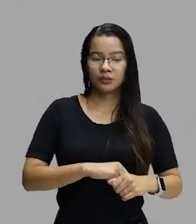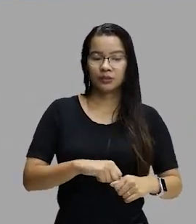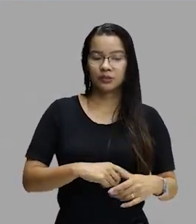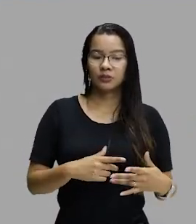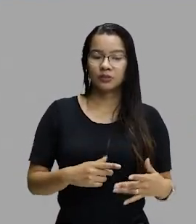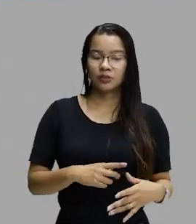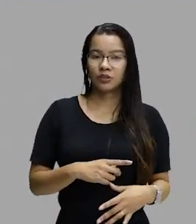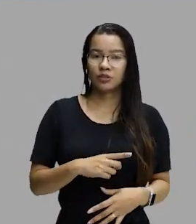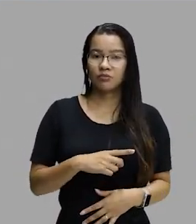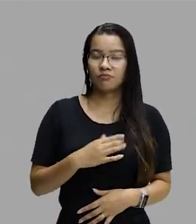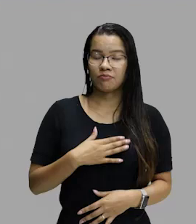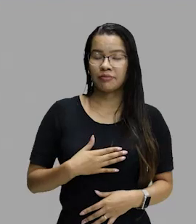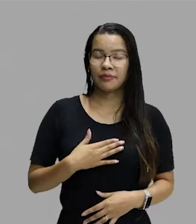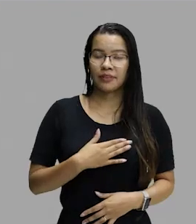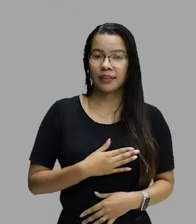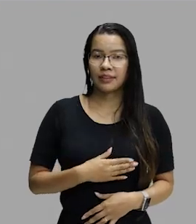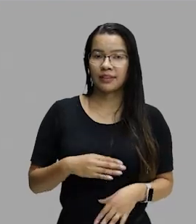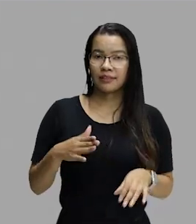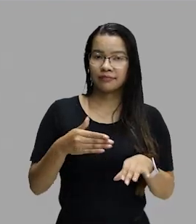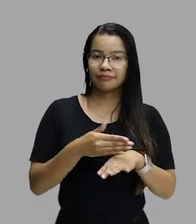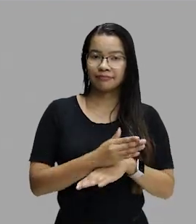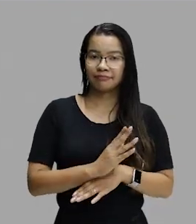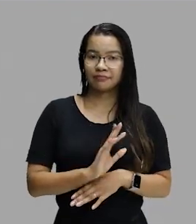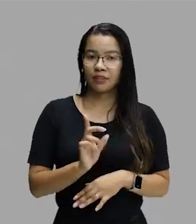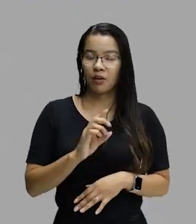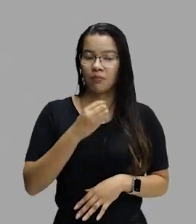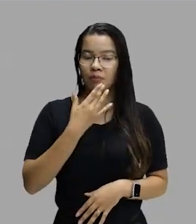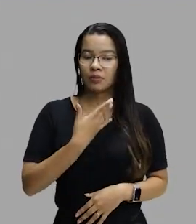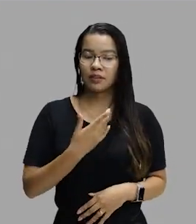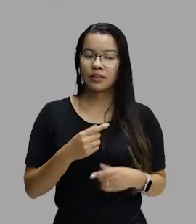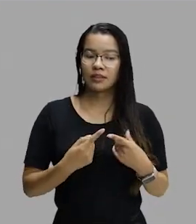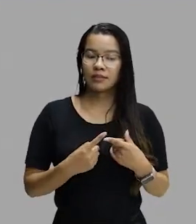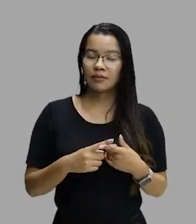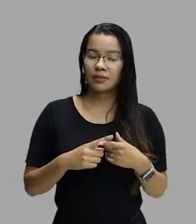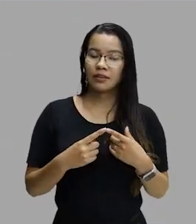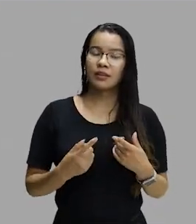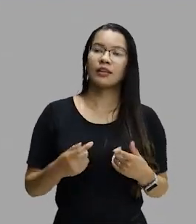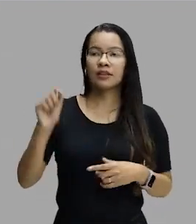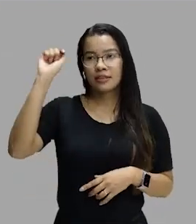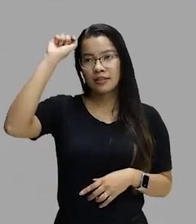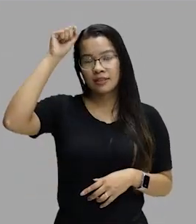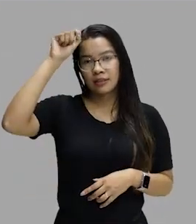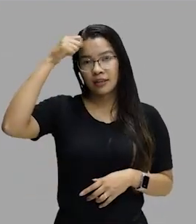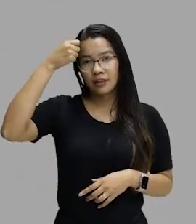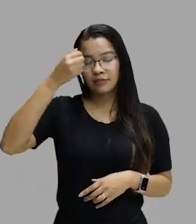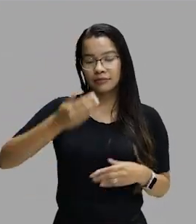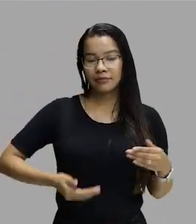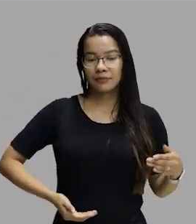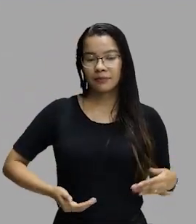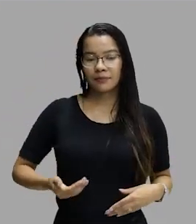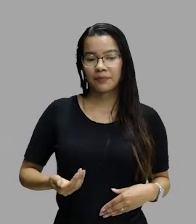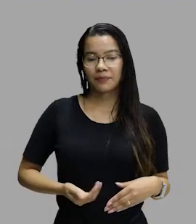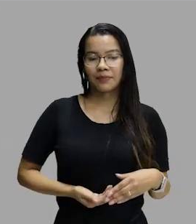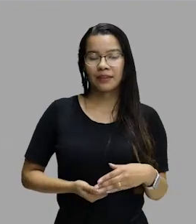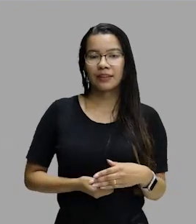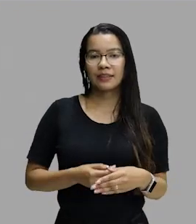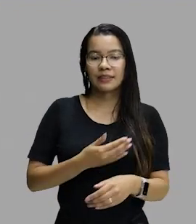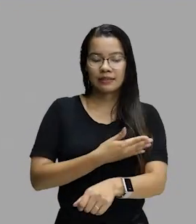muito confortável. E a escrava Isaura, por ser bonita, por ser branca, desperta paixão